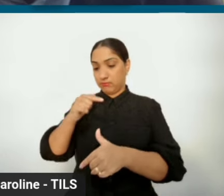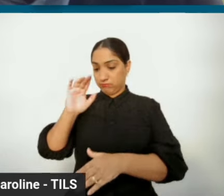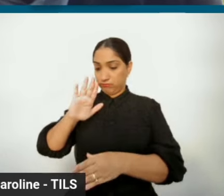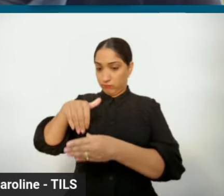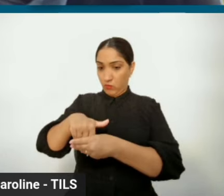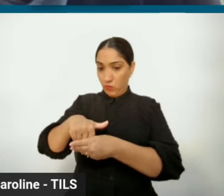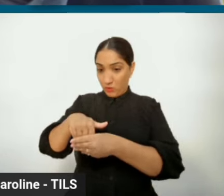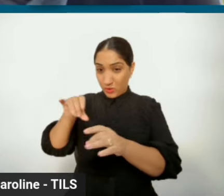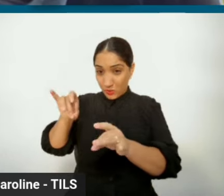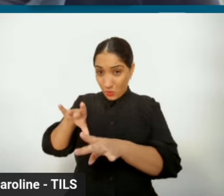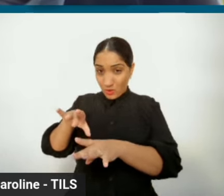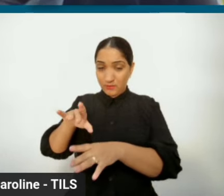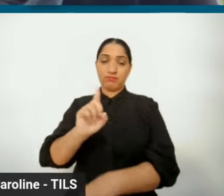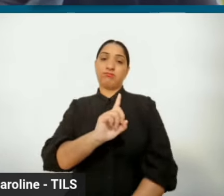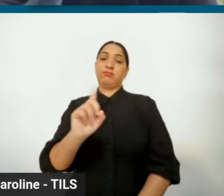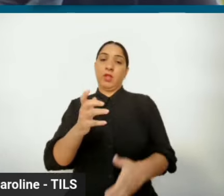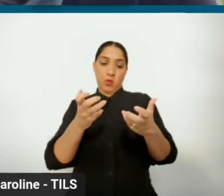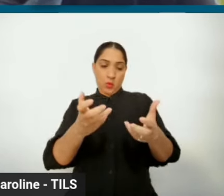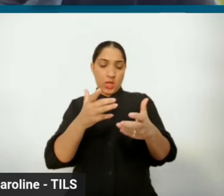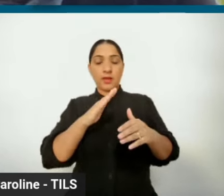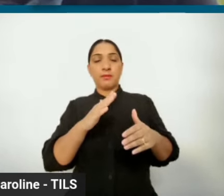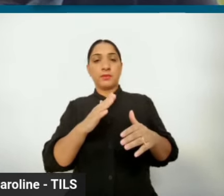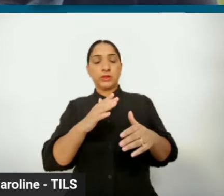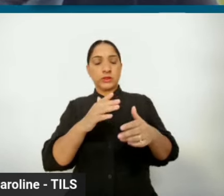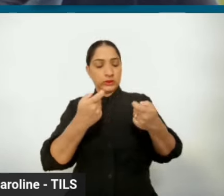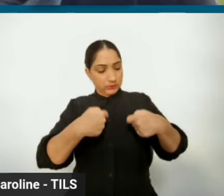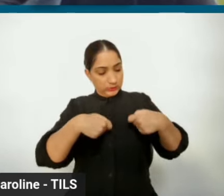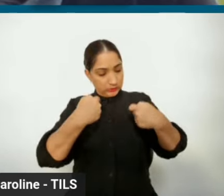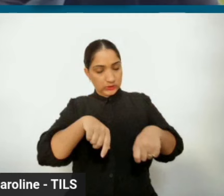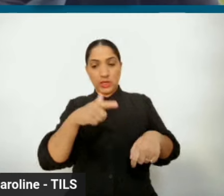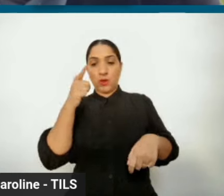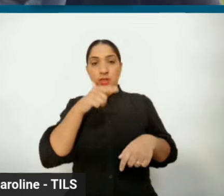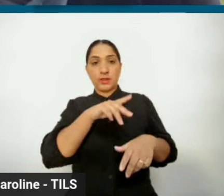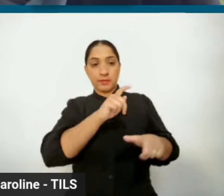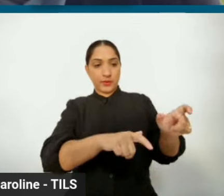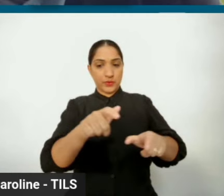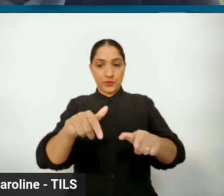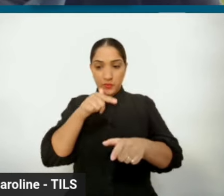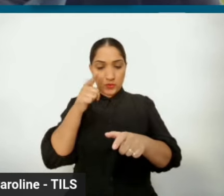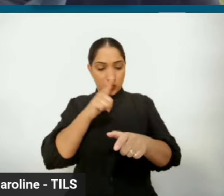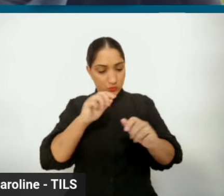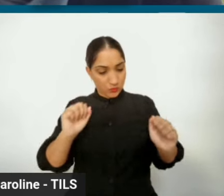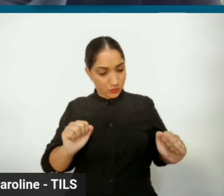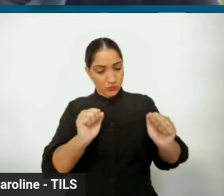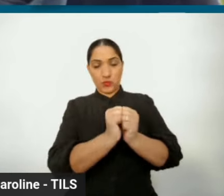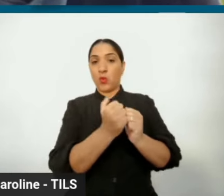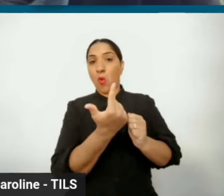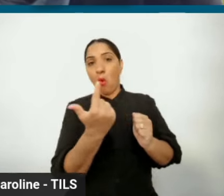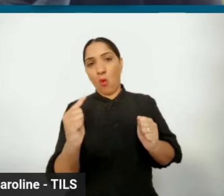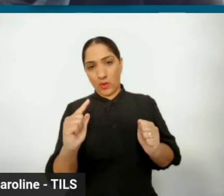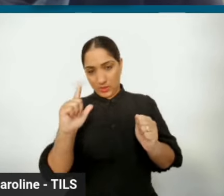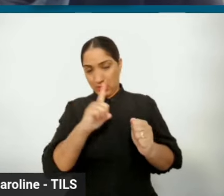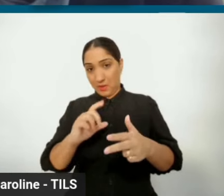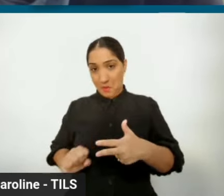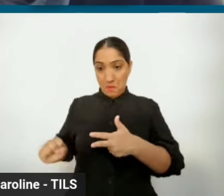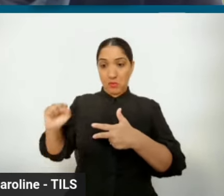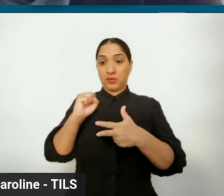efetiva participação das pessoas com deficiência nos próprios parlamentos e outras instâncias de poder.